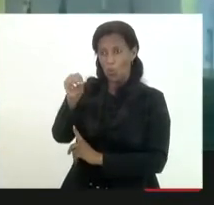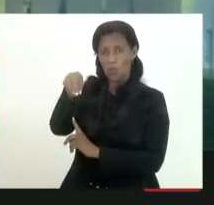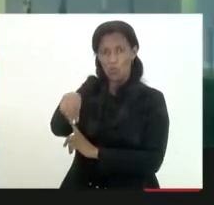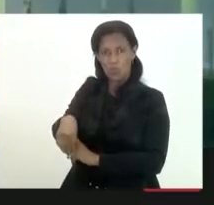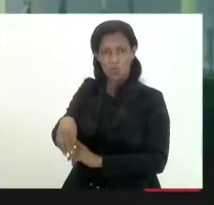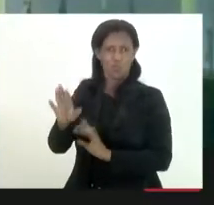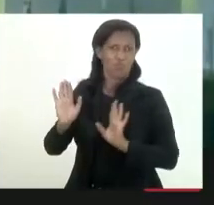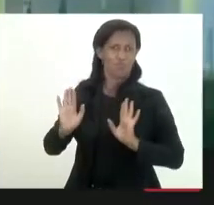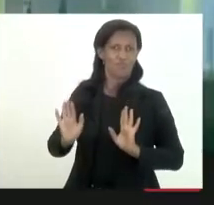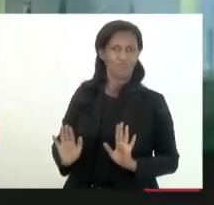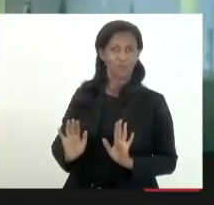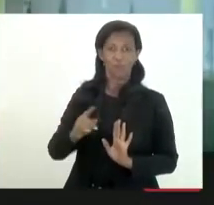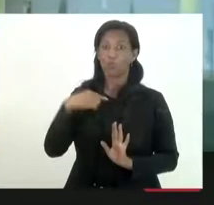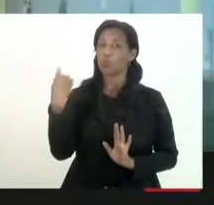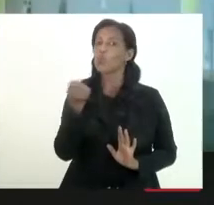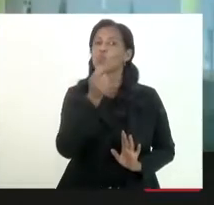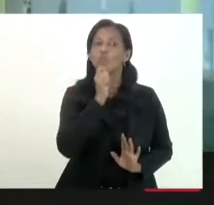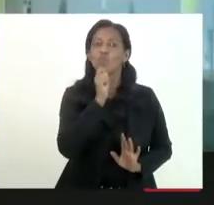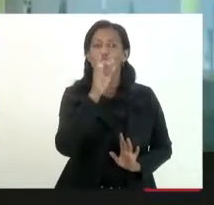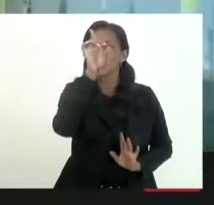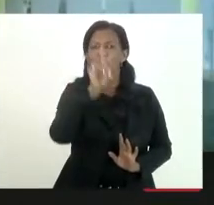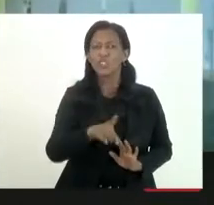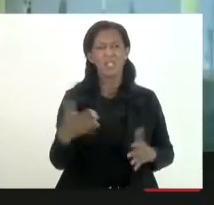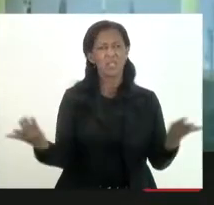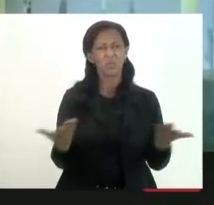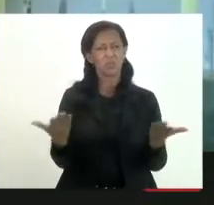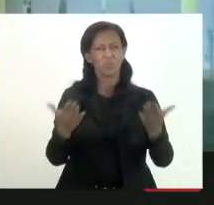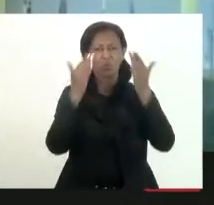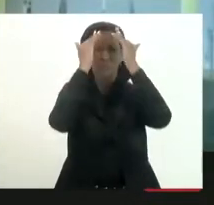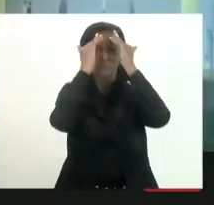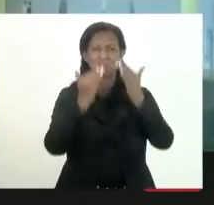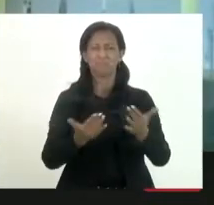E nós não temos esse direito hoje.